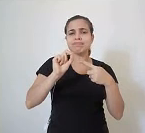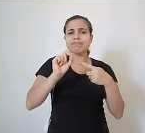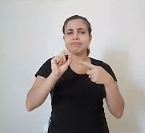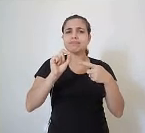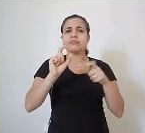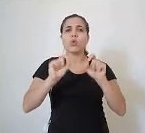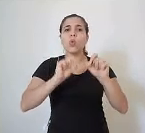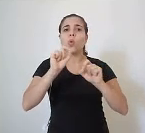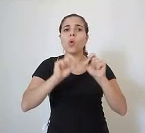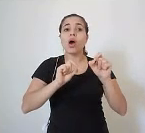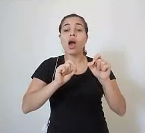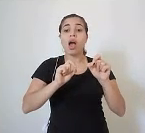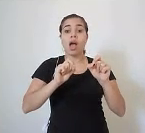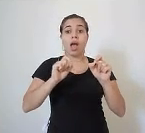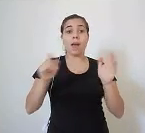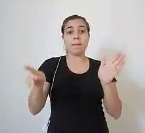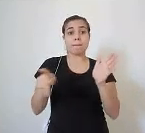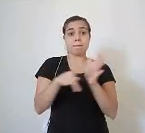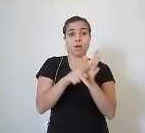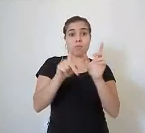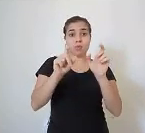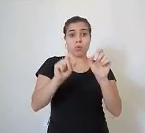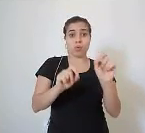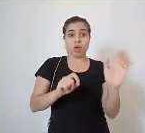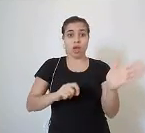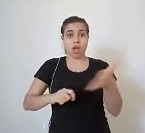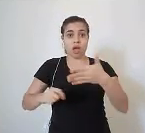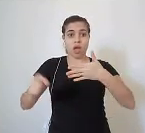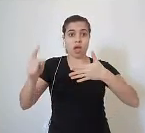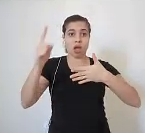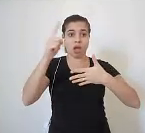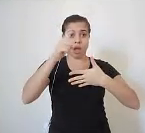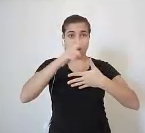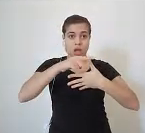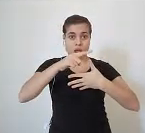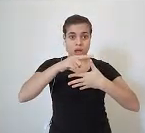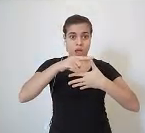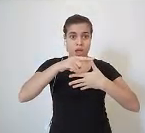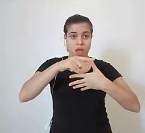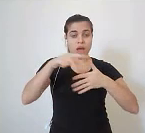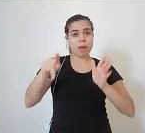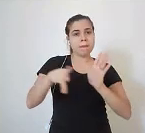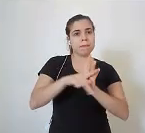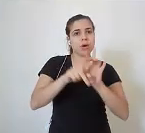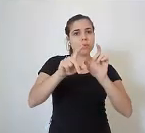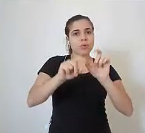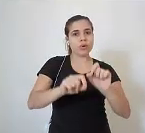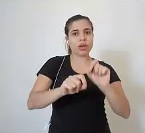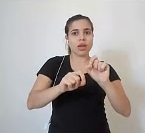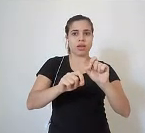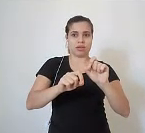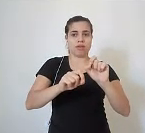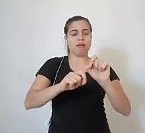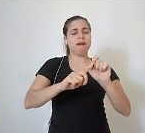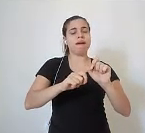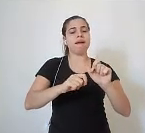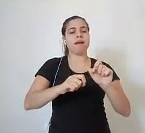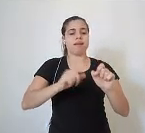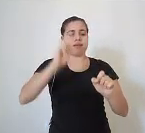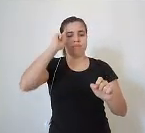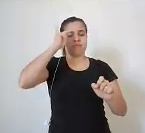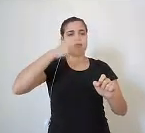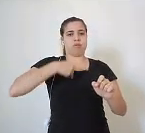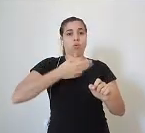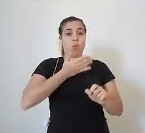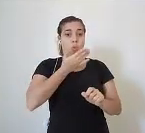Quem seriam os produtores, né? Os produtores seriam os organismos autotróficos, ou seja, aqueles